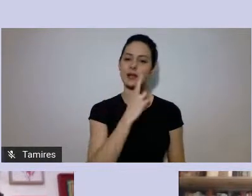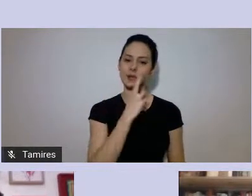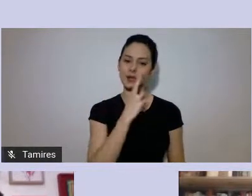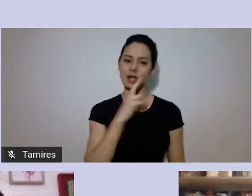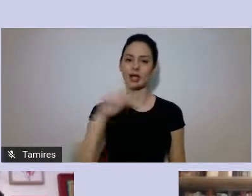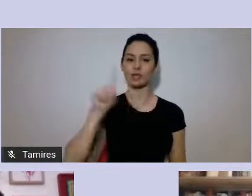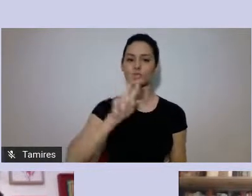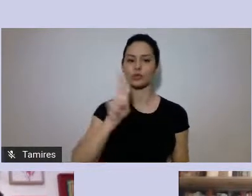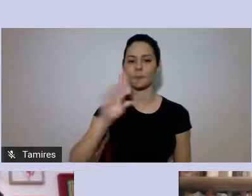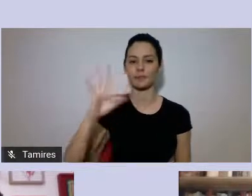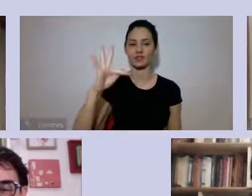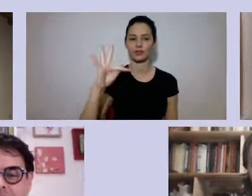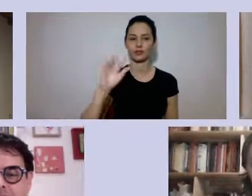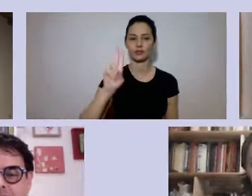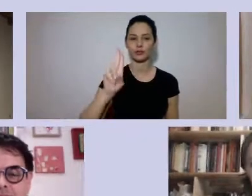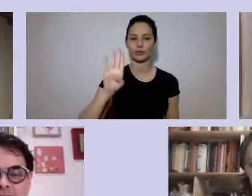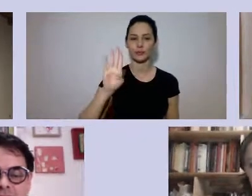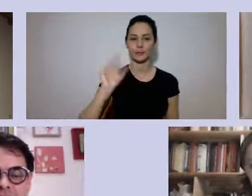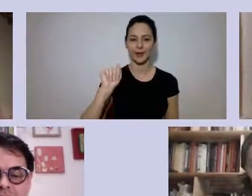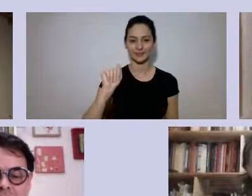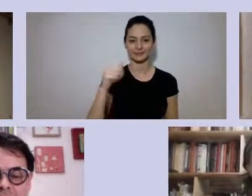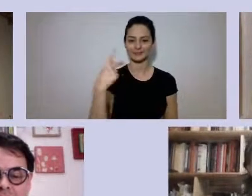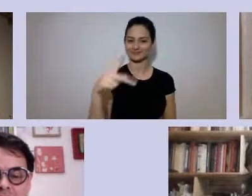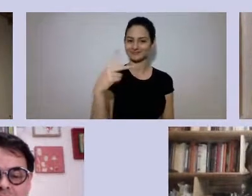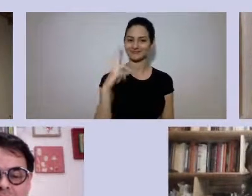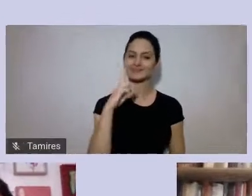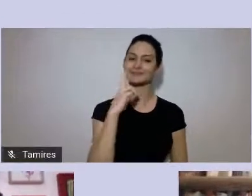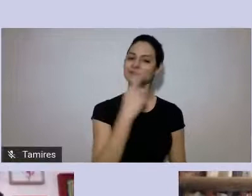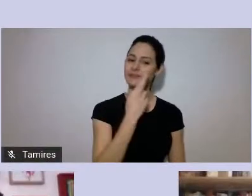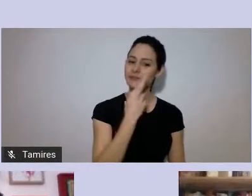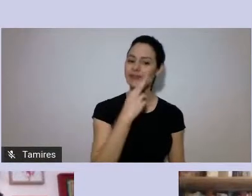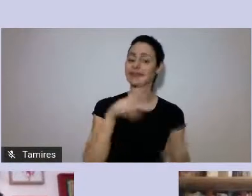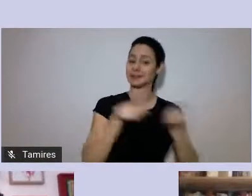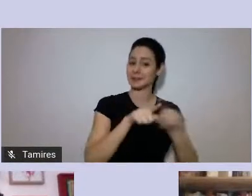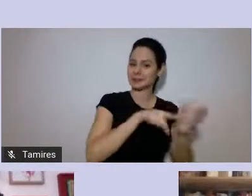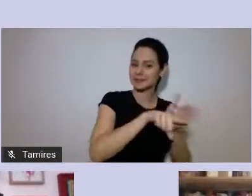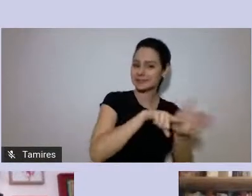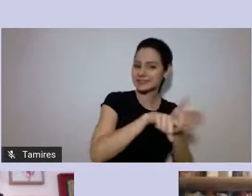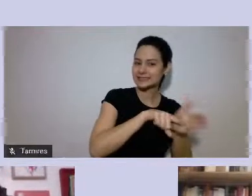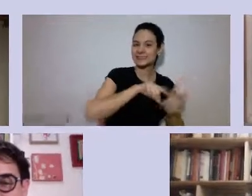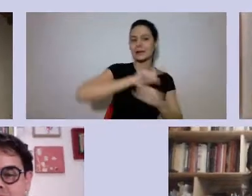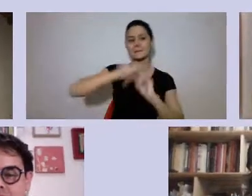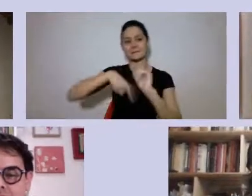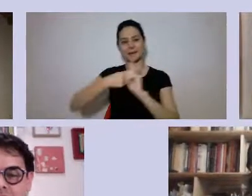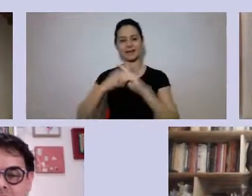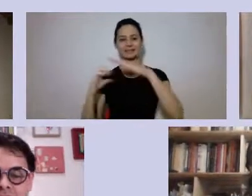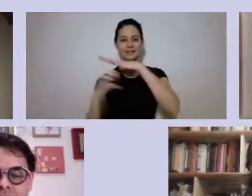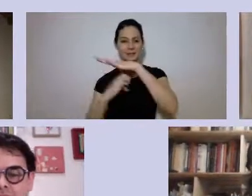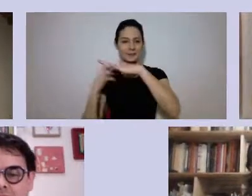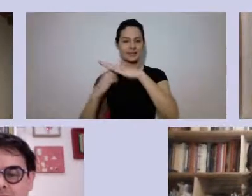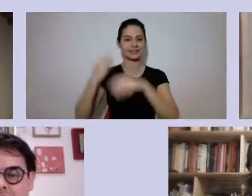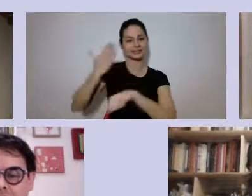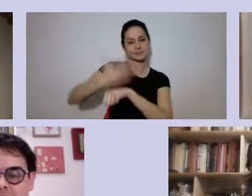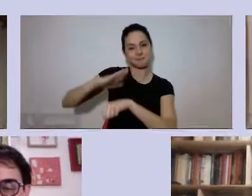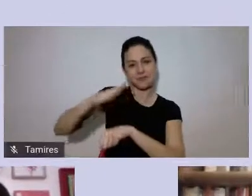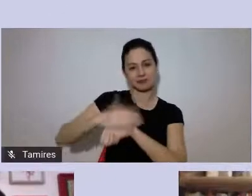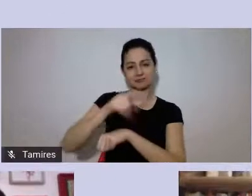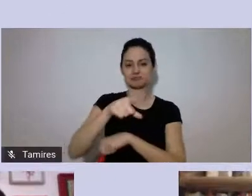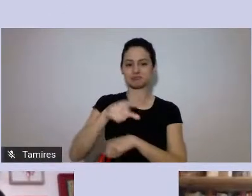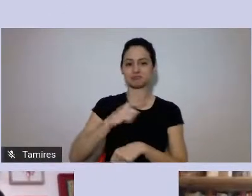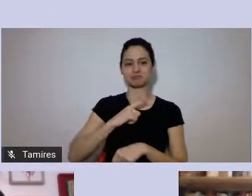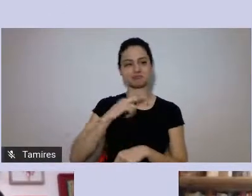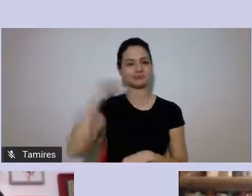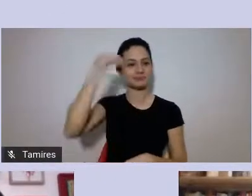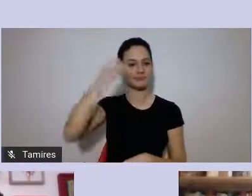Fubá, né? Ou seja, além da academia, ele tem aí a vivência da prática da gastronomia,